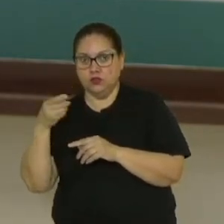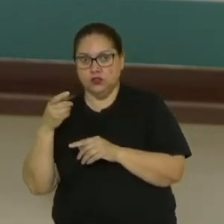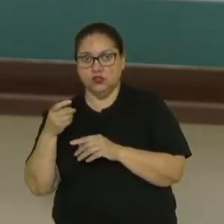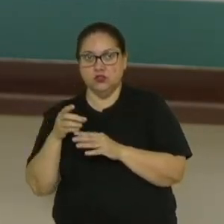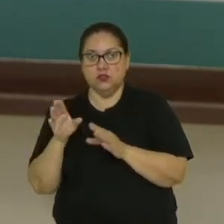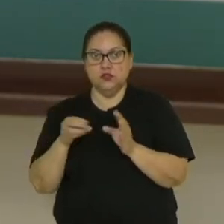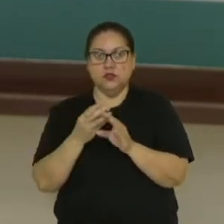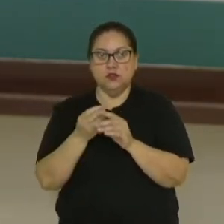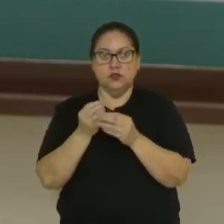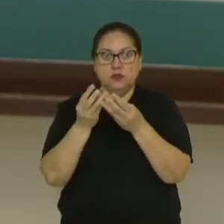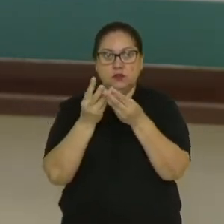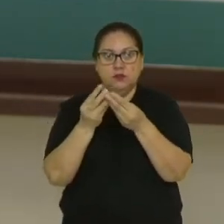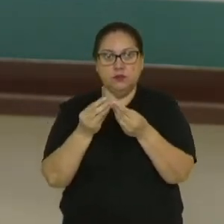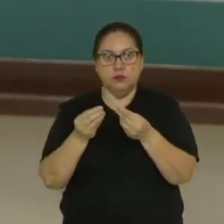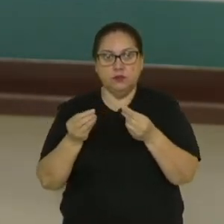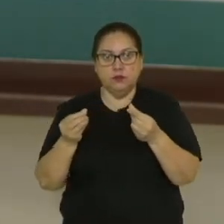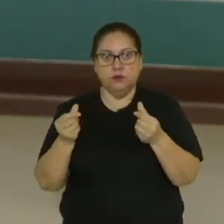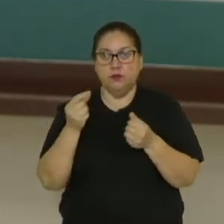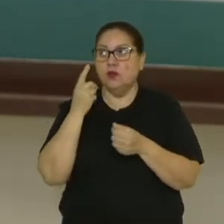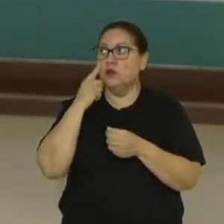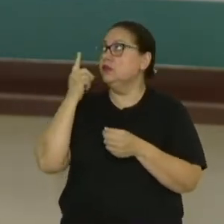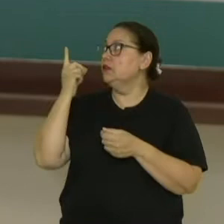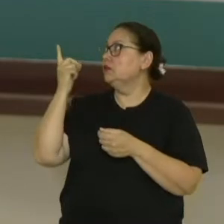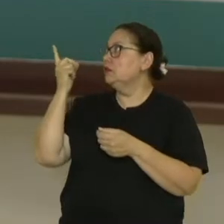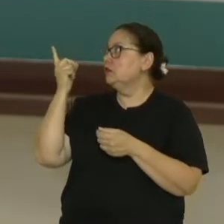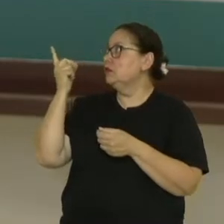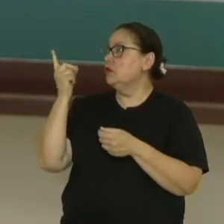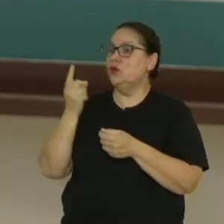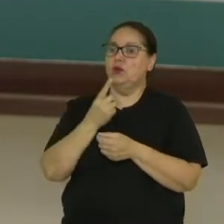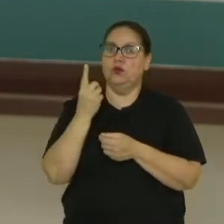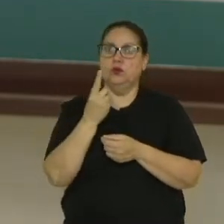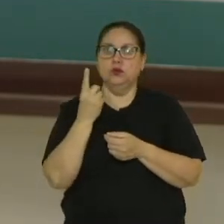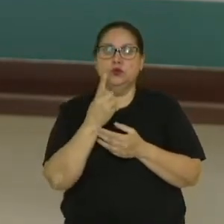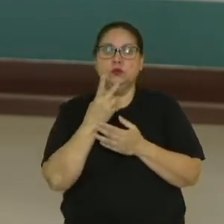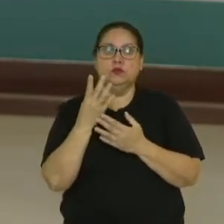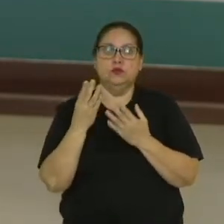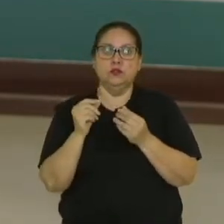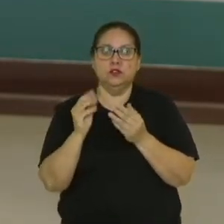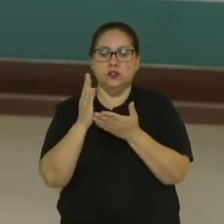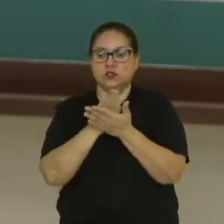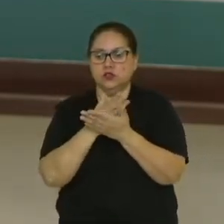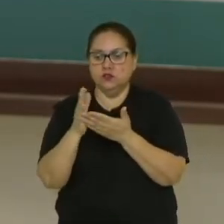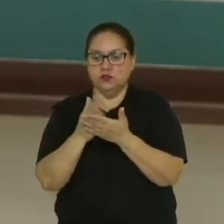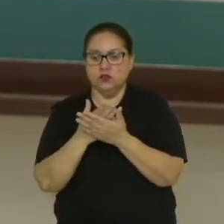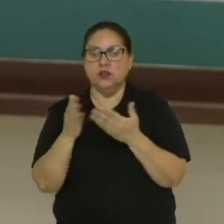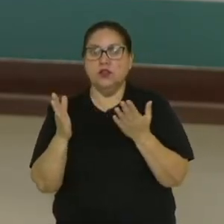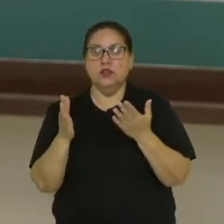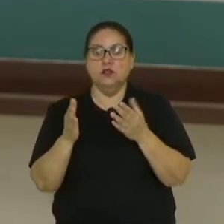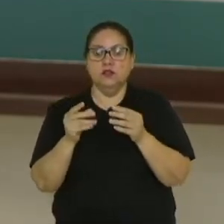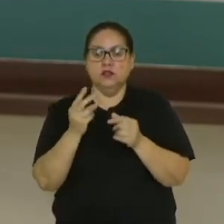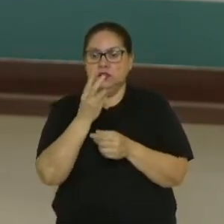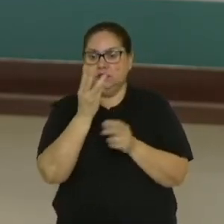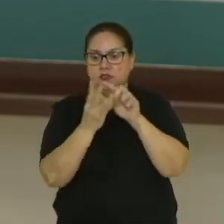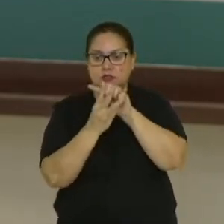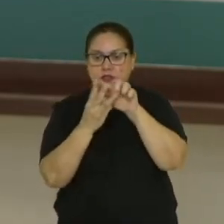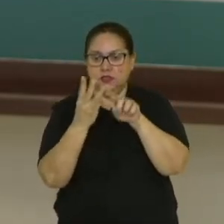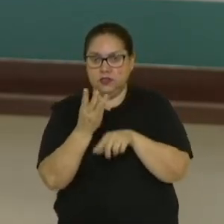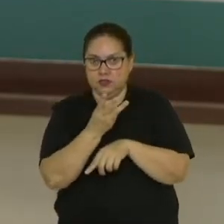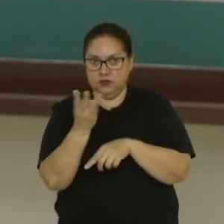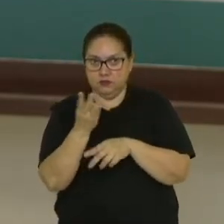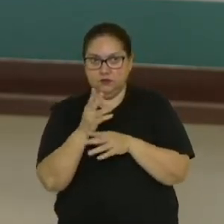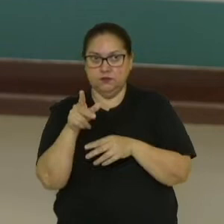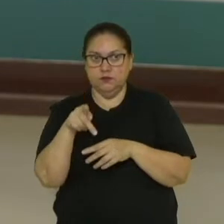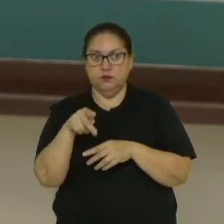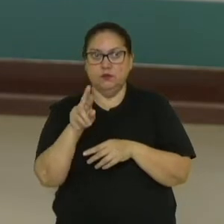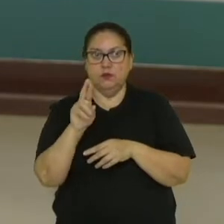a reação de decomposição aqui, a imagem, né? Como a gente tem um único reagente que se divide, nesse caso aqui, em 3 produtos.